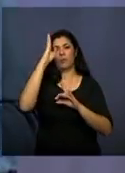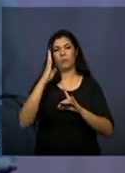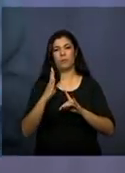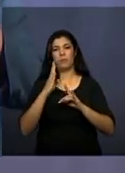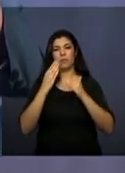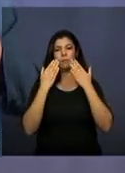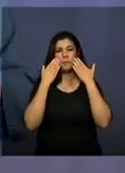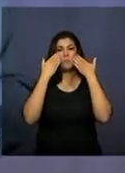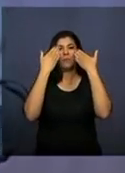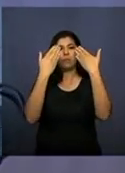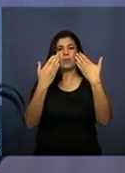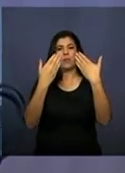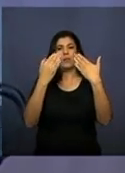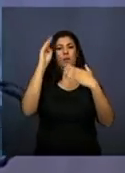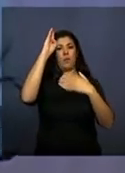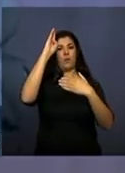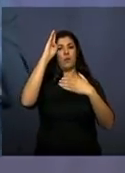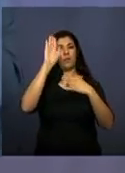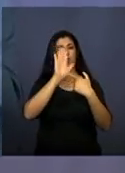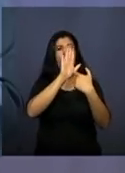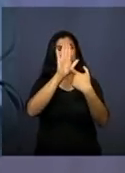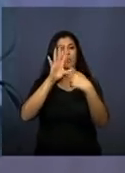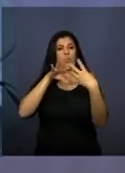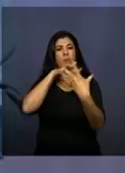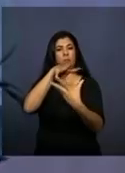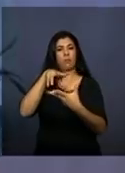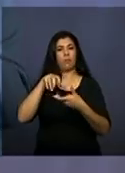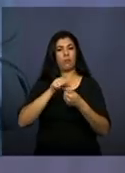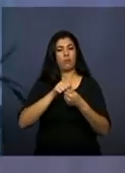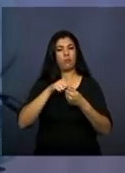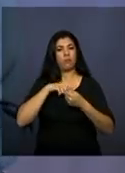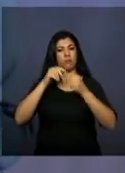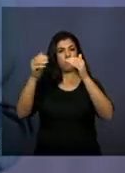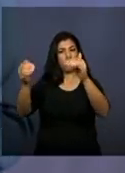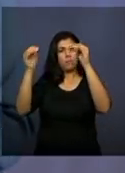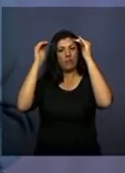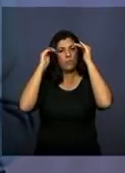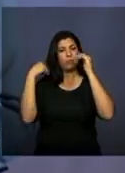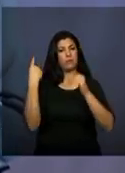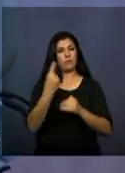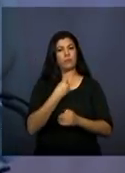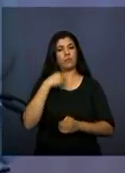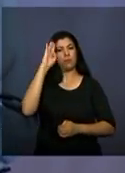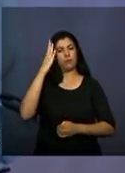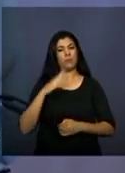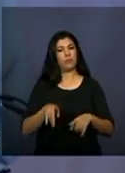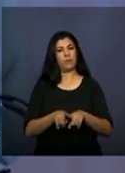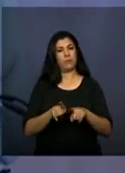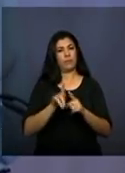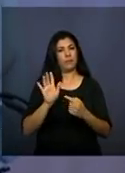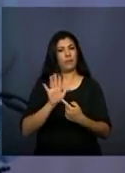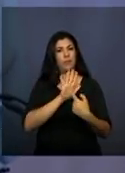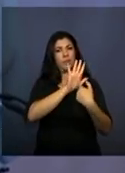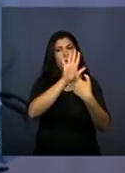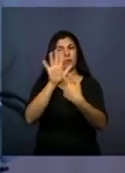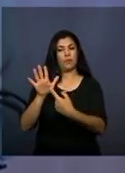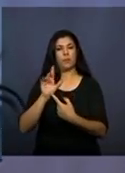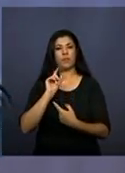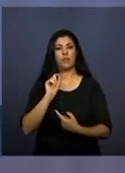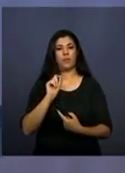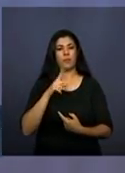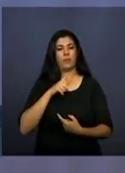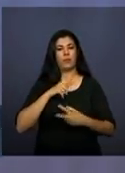uma imagem de respeito e também mostra